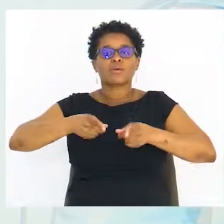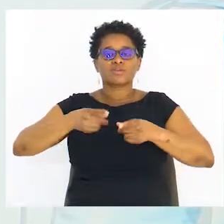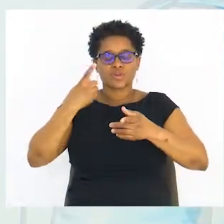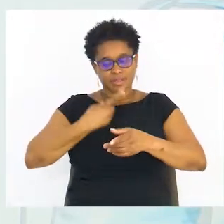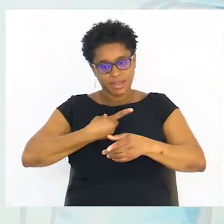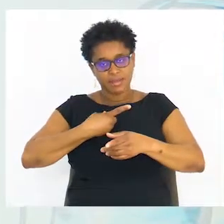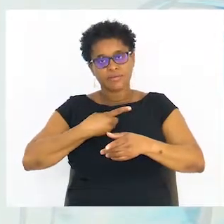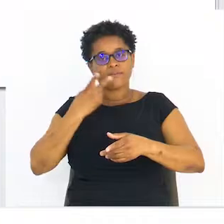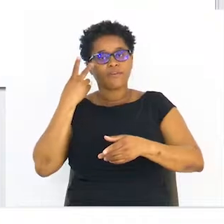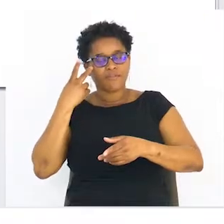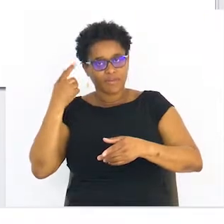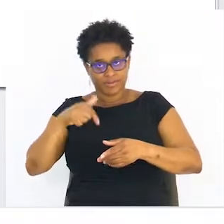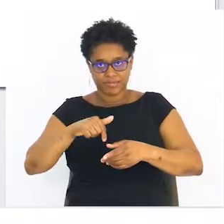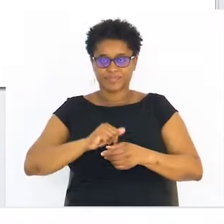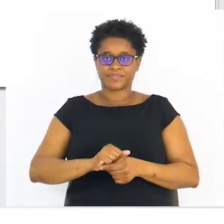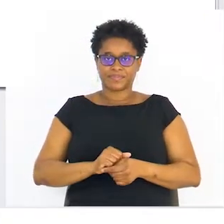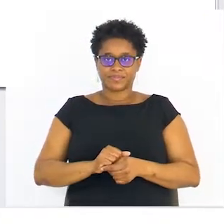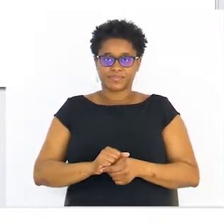habitado. Pois,